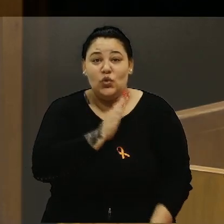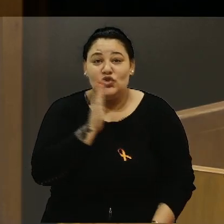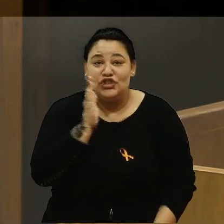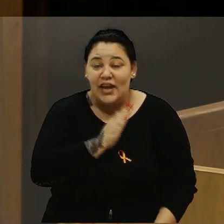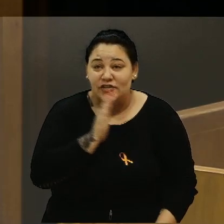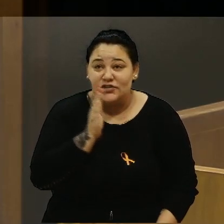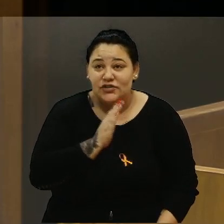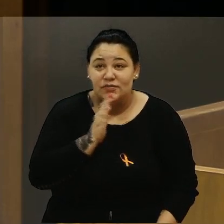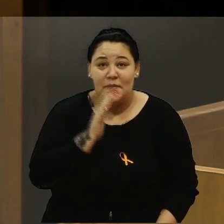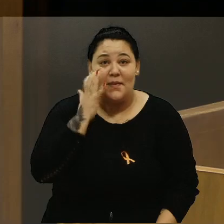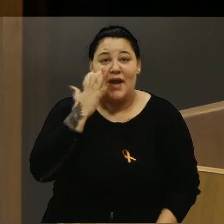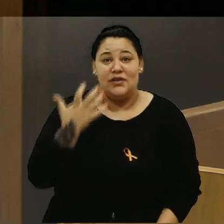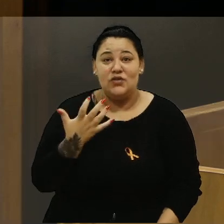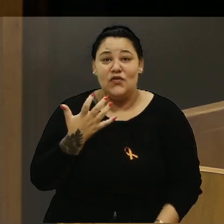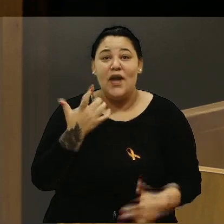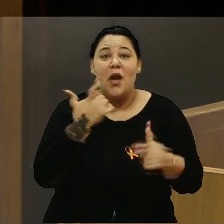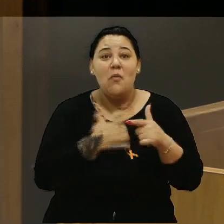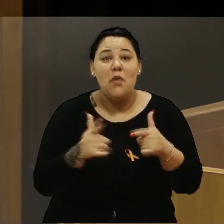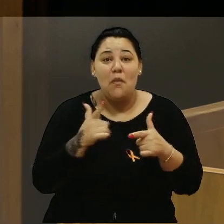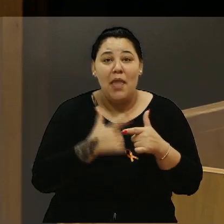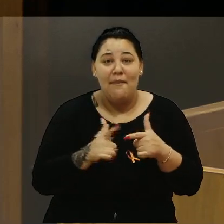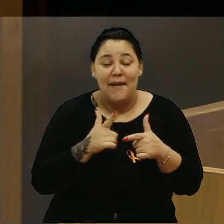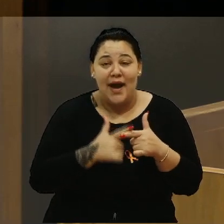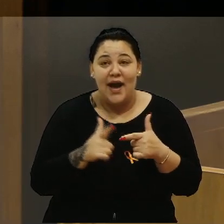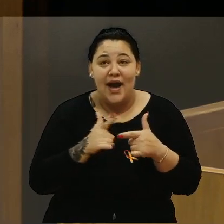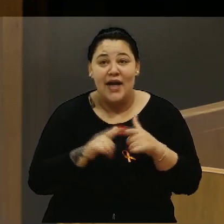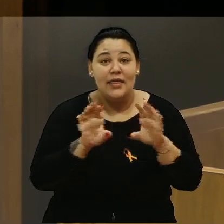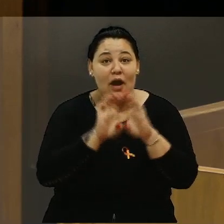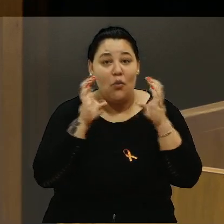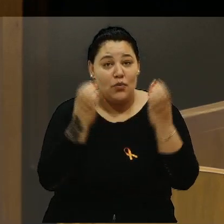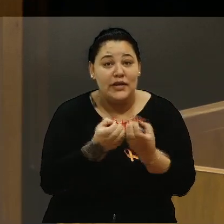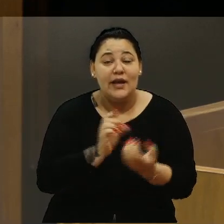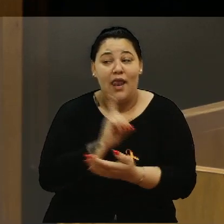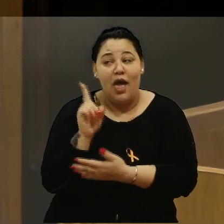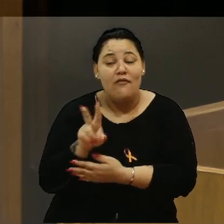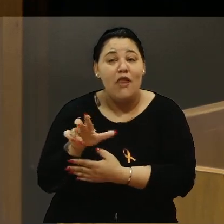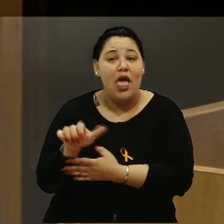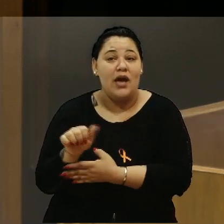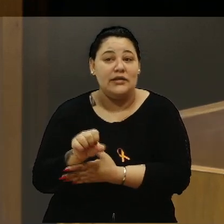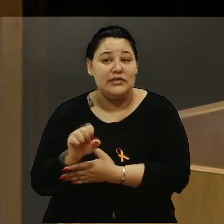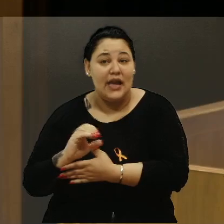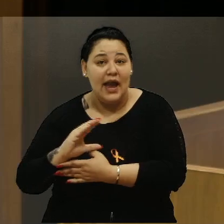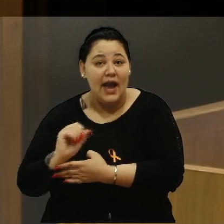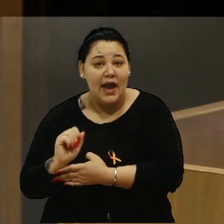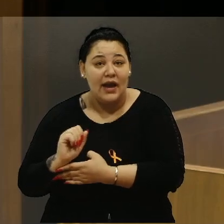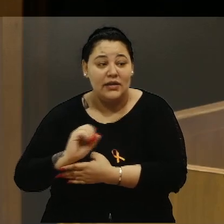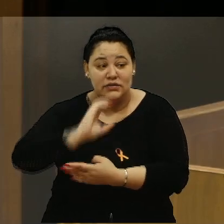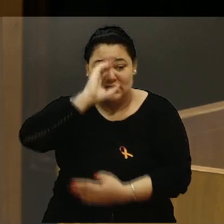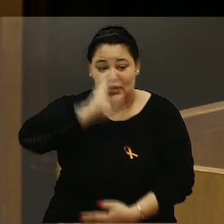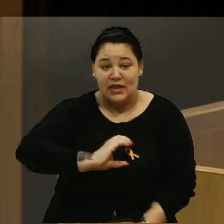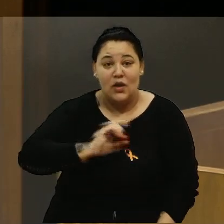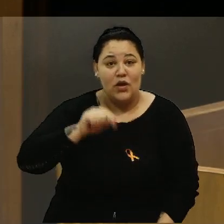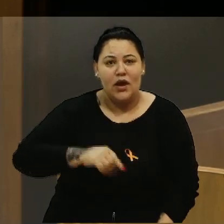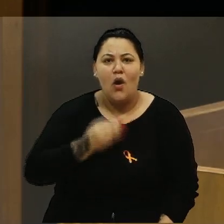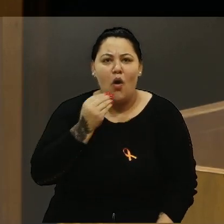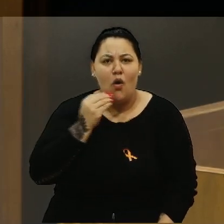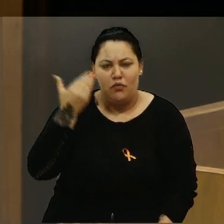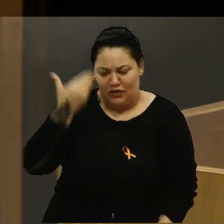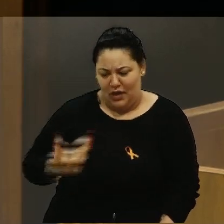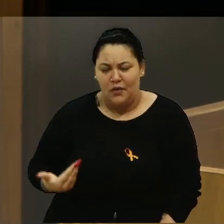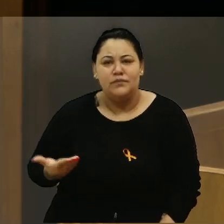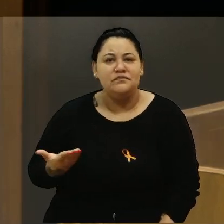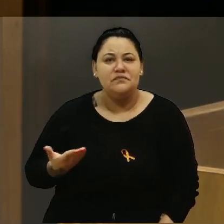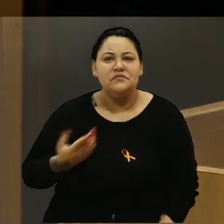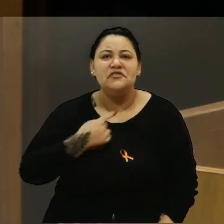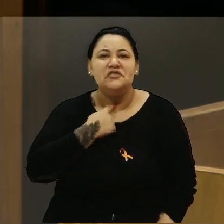tomadas para resolver o problema dessa comunidade, que esse cidadão aqui, claro, não gosta muito de